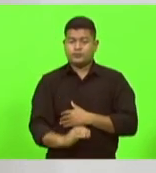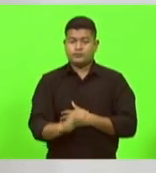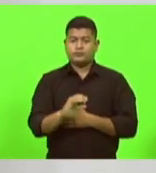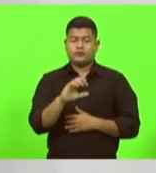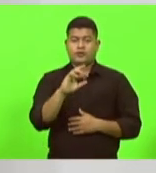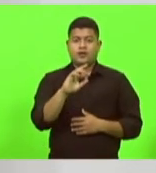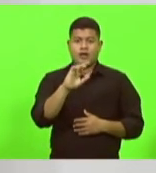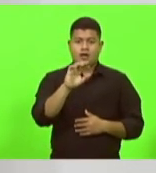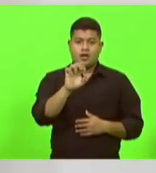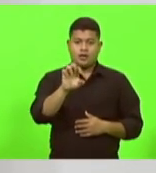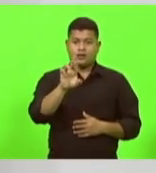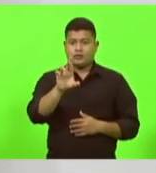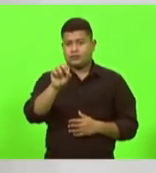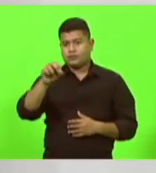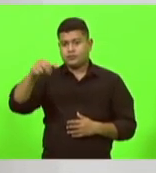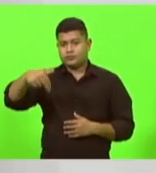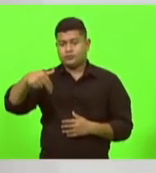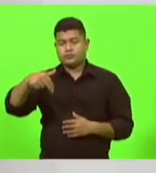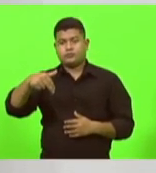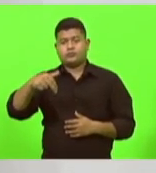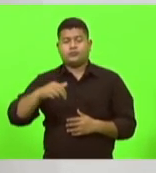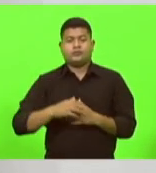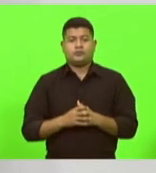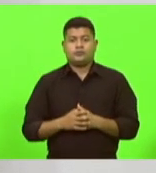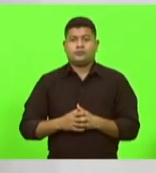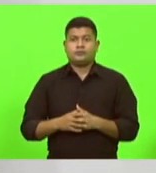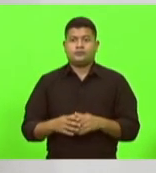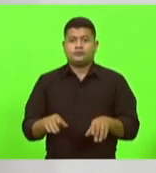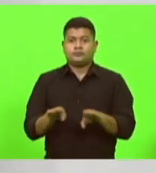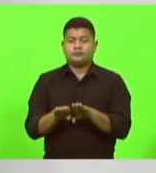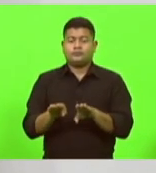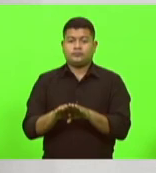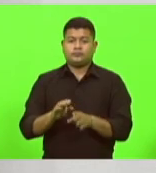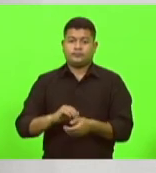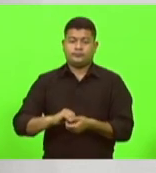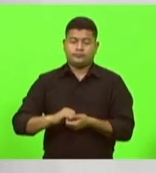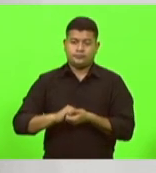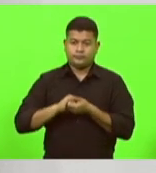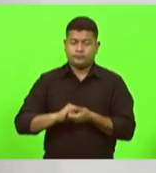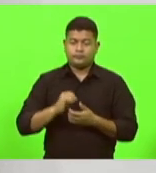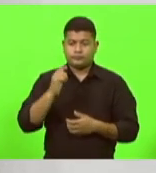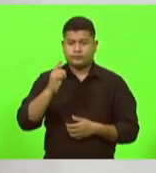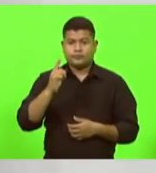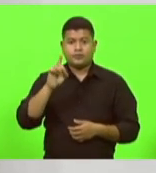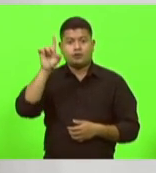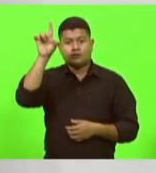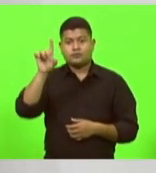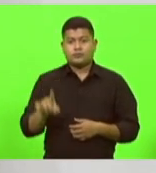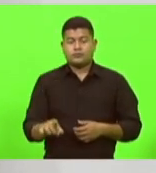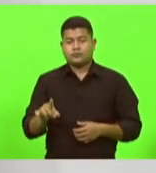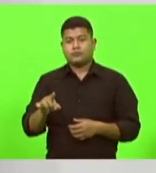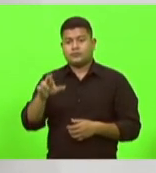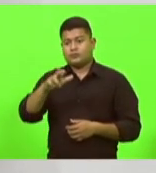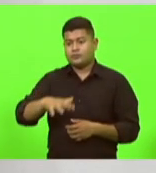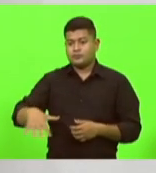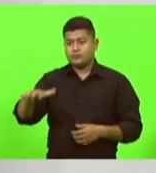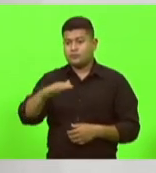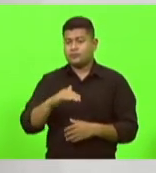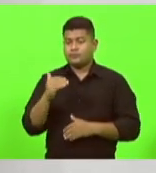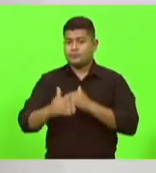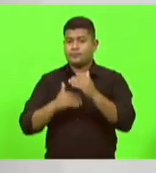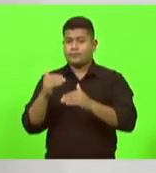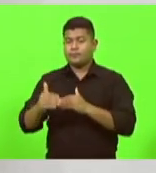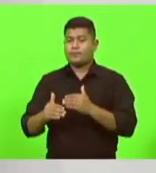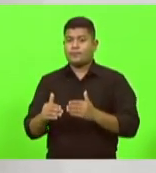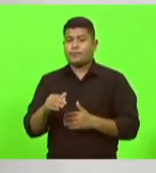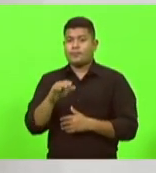Legislativa. Cumprimentar o diretor regional de desenvolvimento do Extremo Sul, do